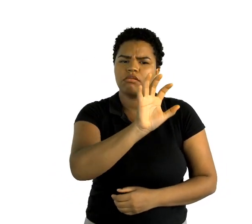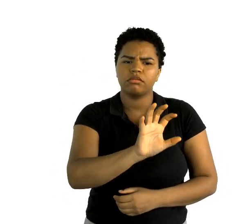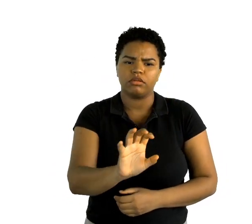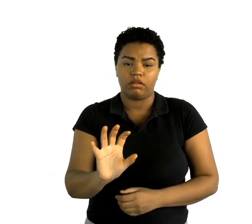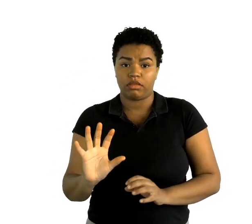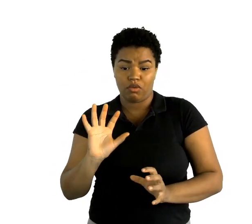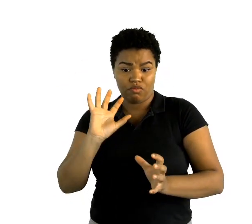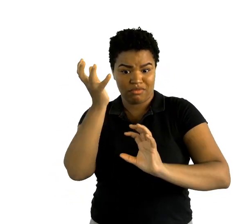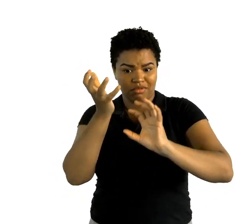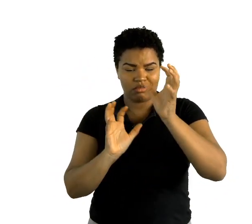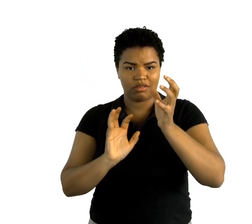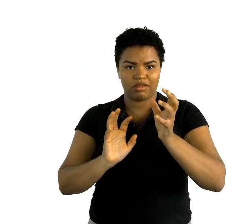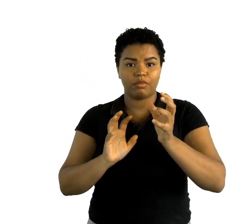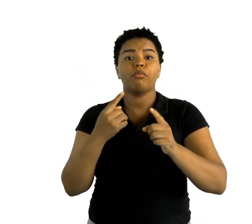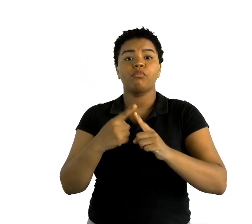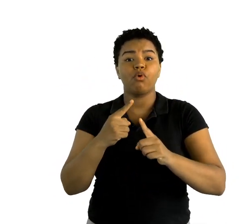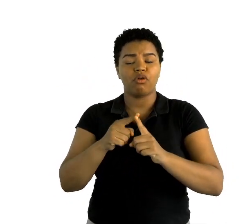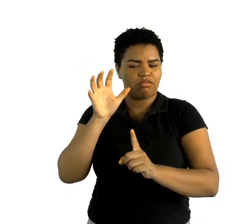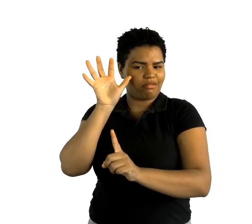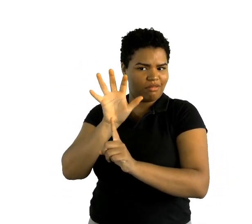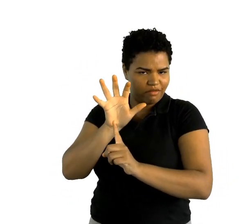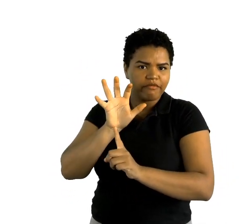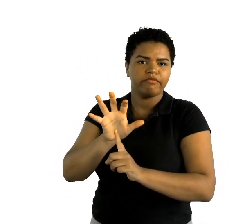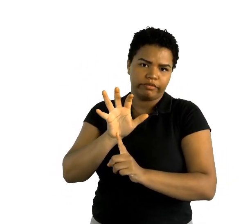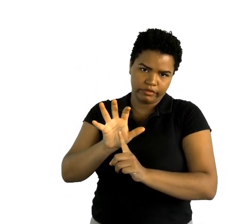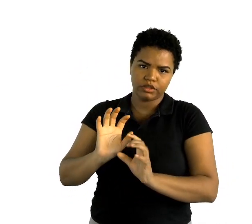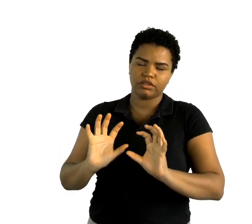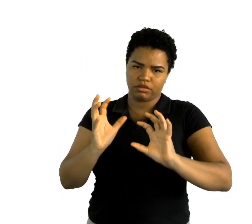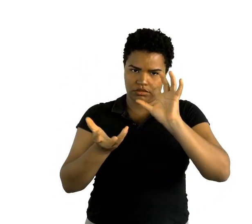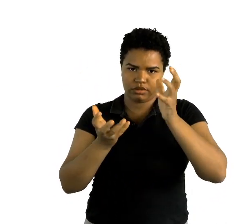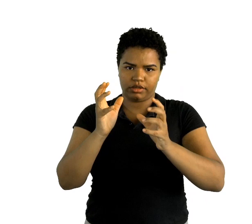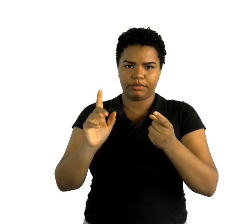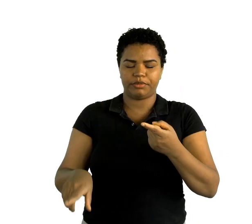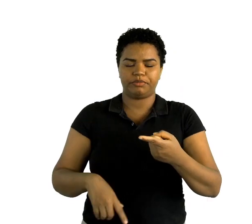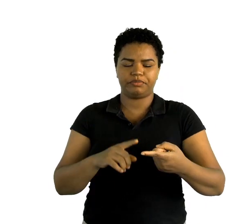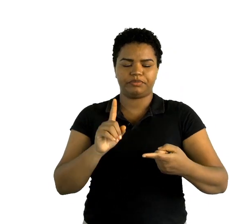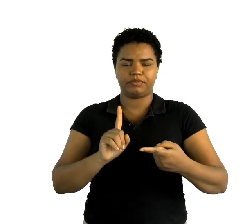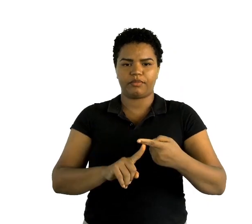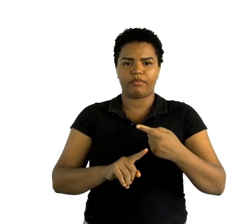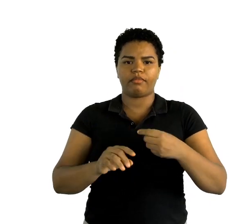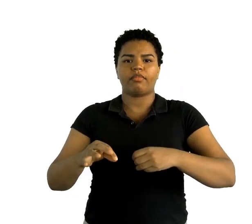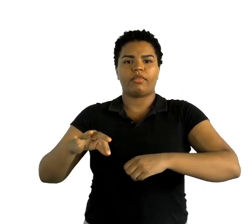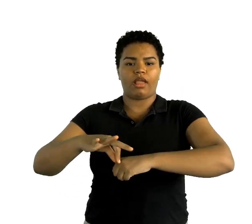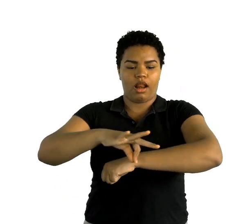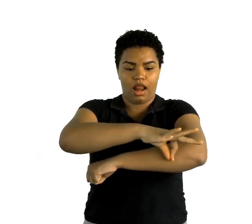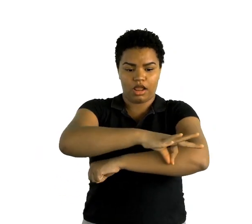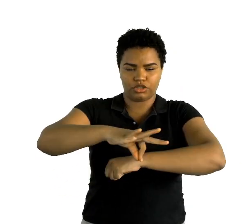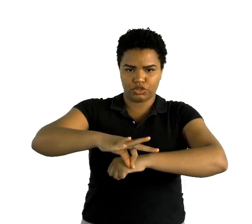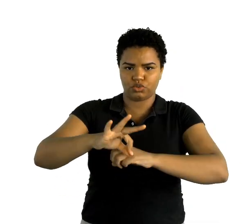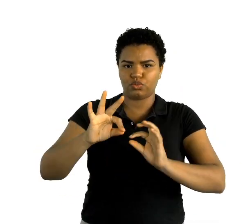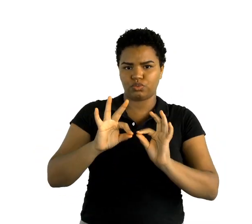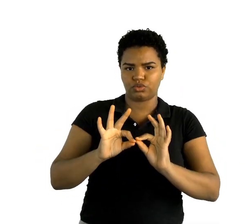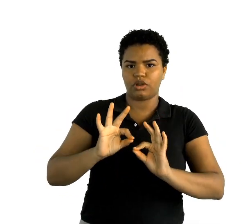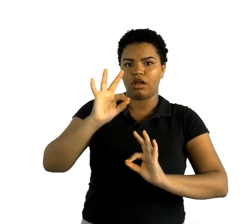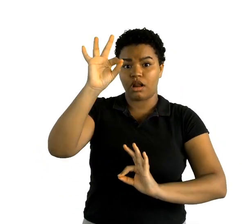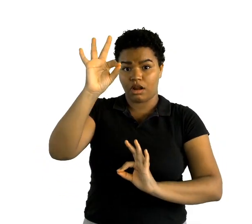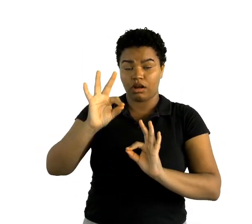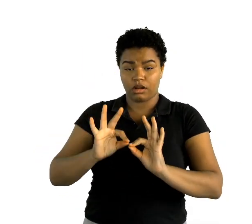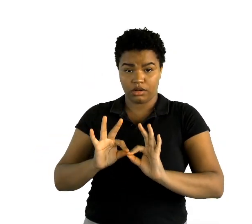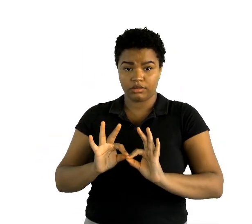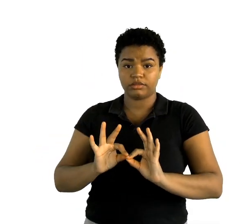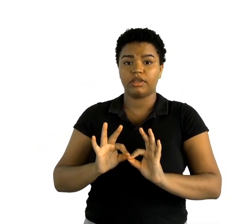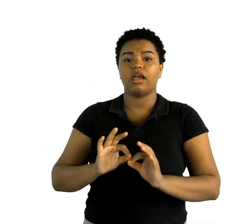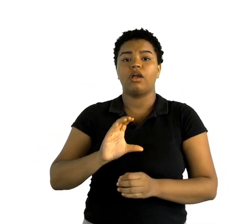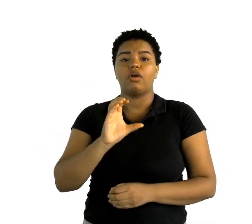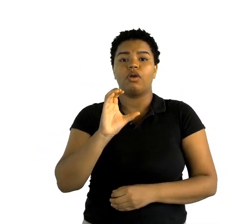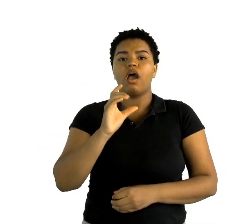vão influenciar no clima. E eu coloco aí na tela a latitude, a altitude, as correntes